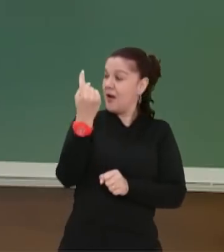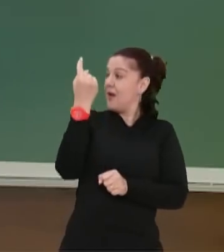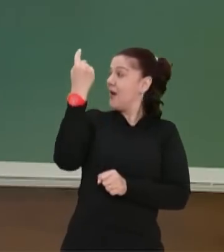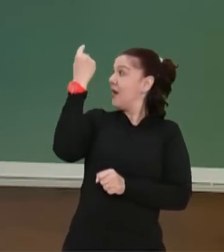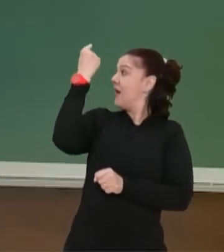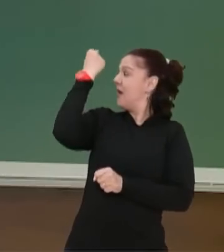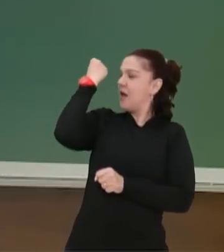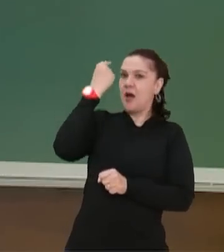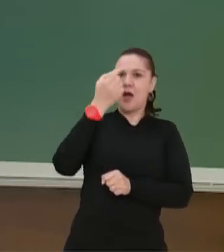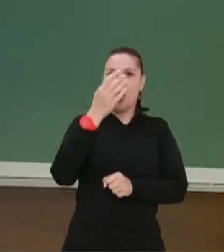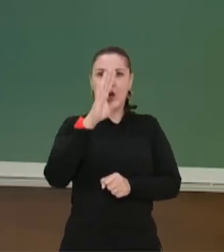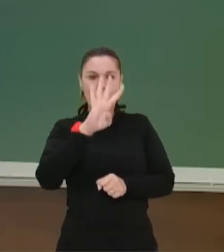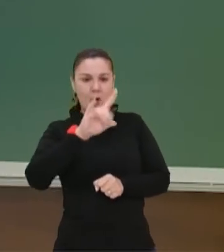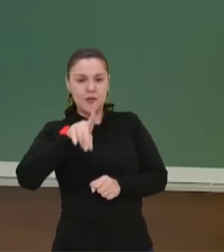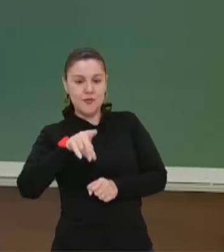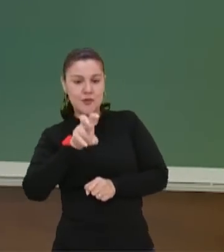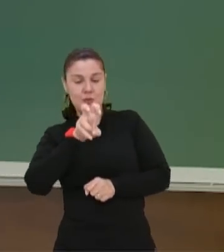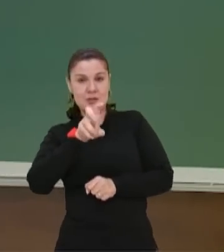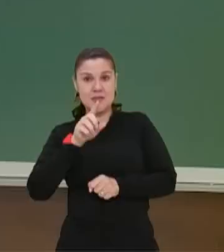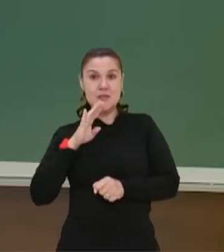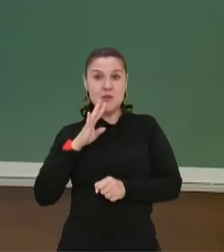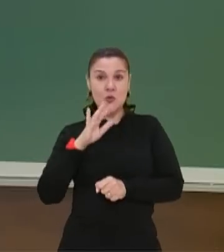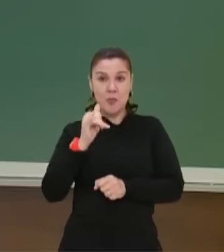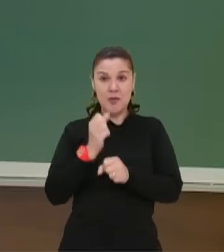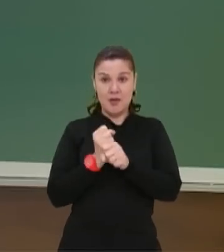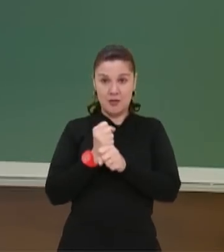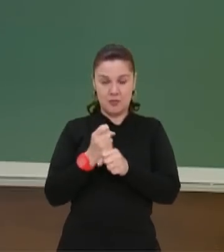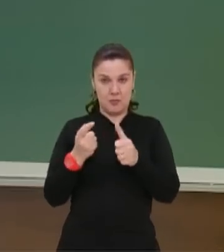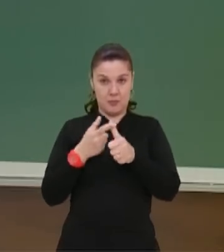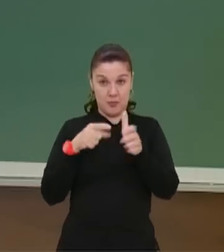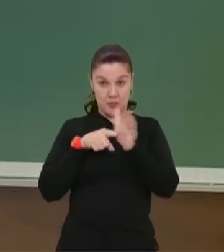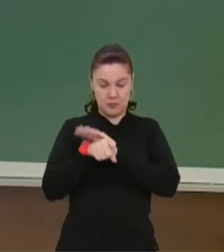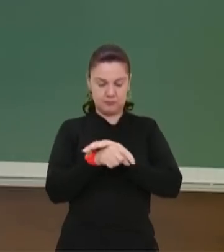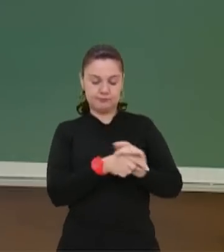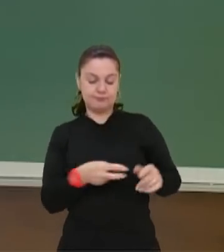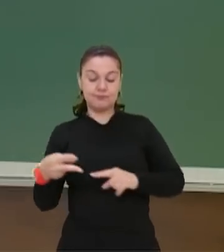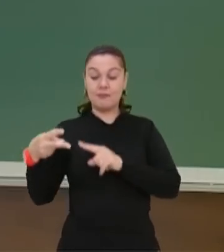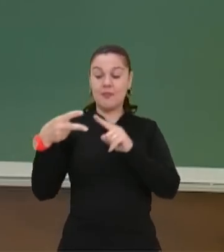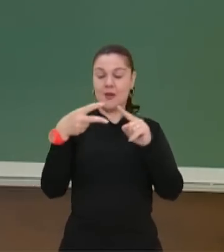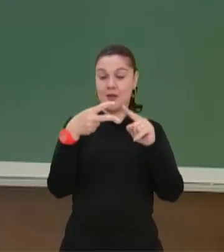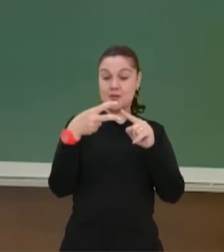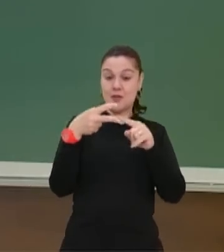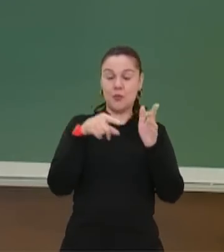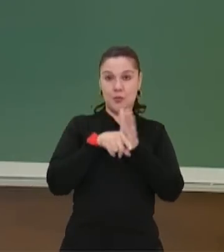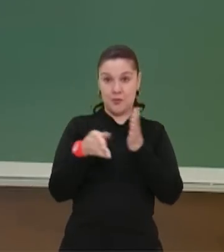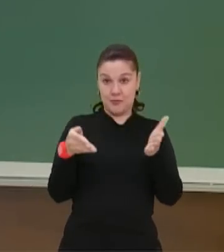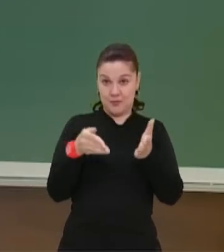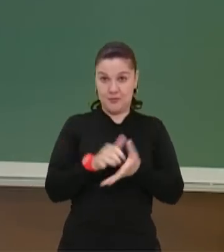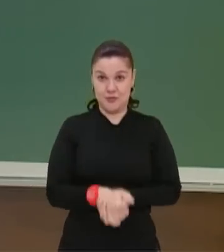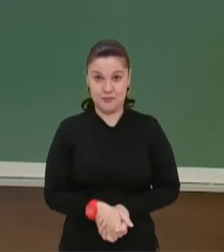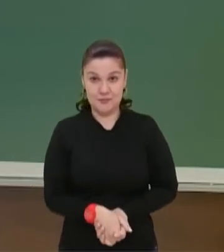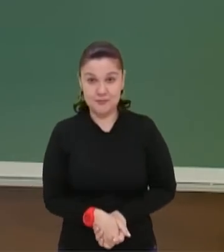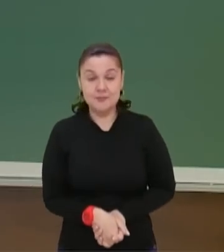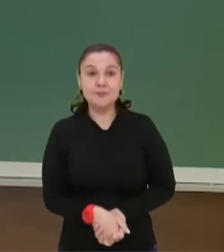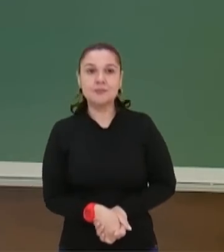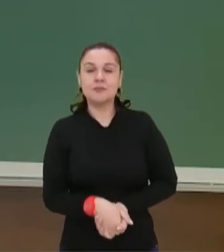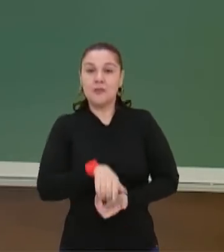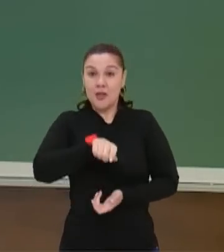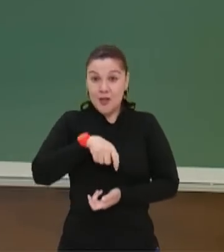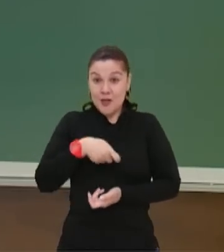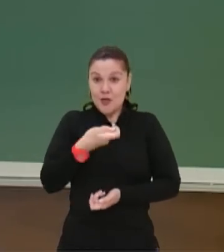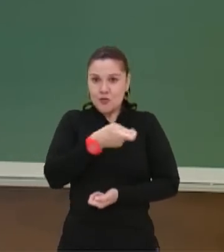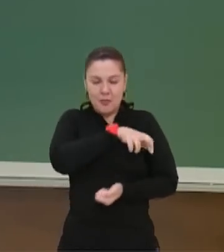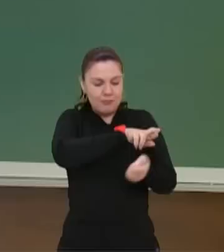dispunha há 4,5 bilhões de anos? Essa é a primeira pergunta. Segunda pergunta que eu faço para vocês, sobre